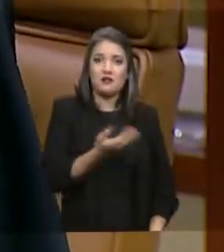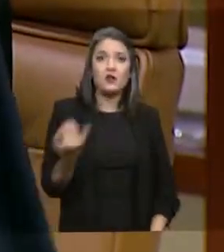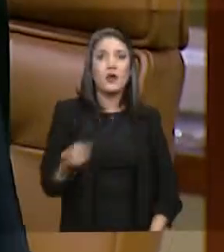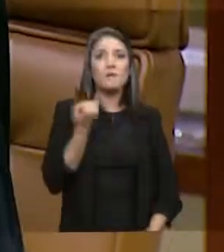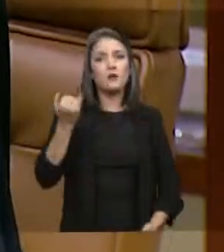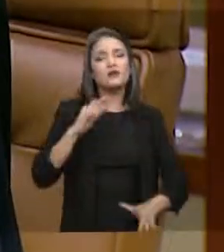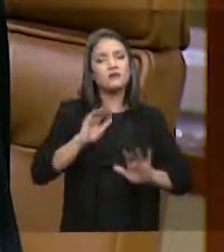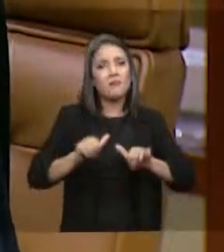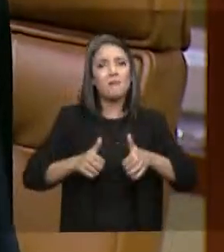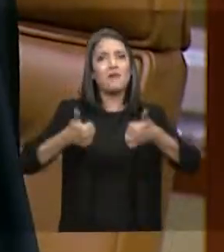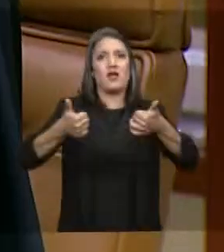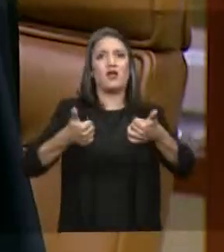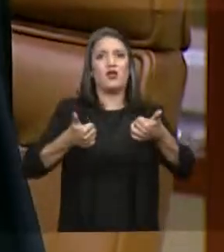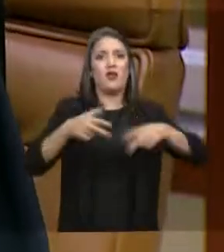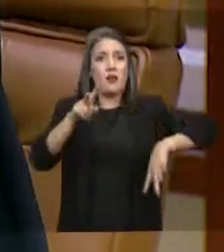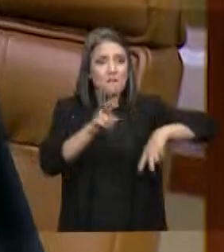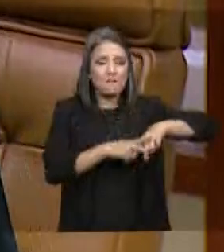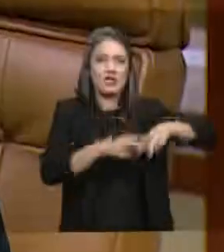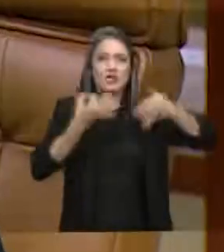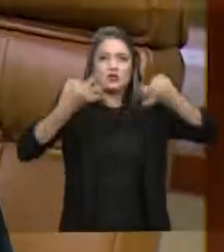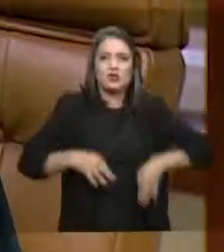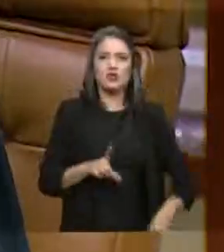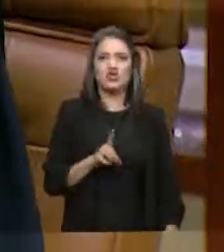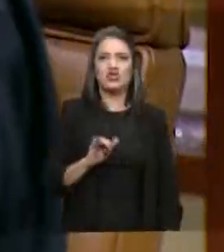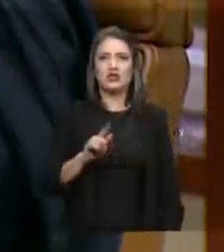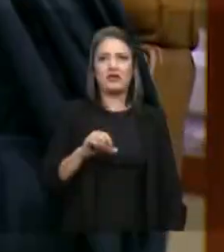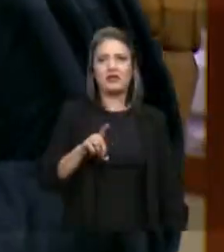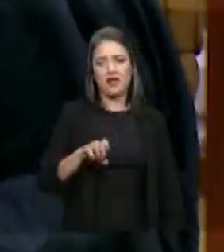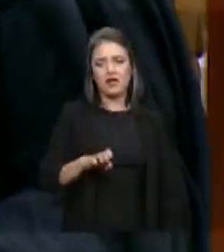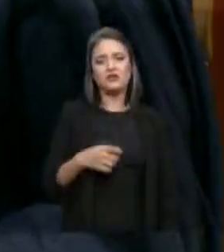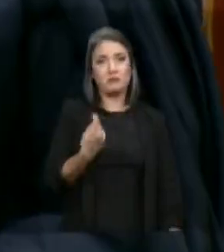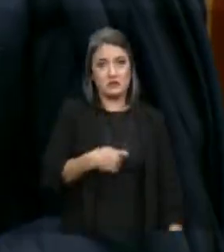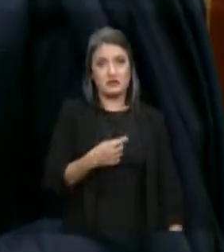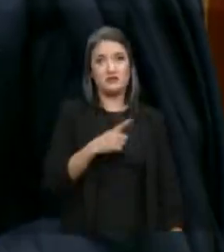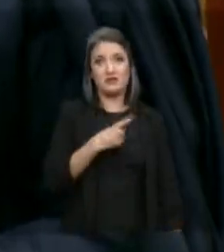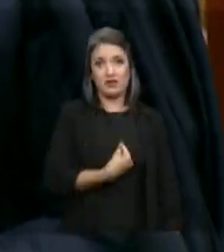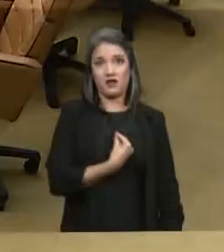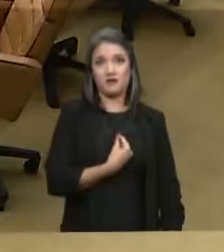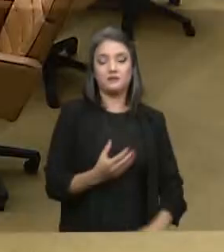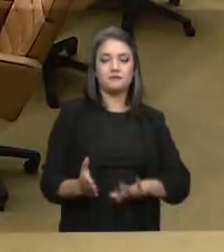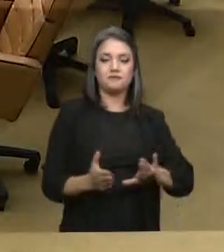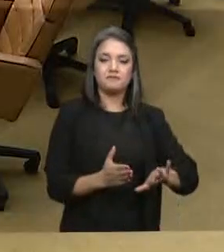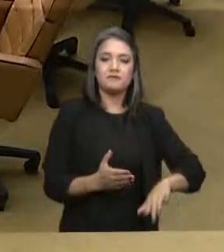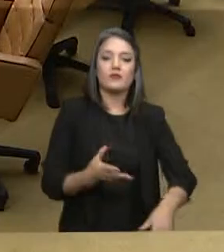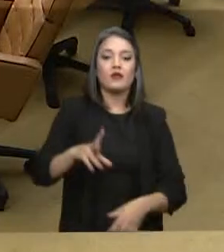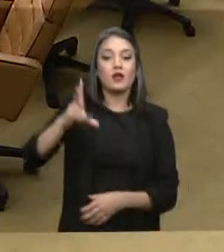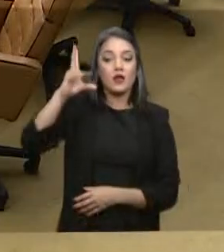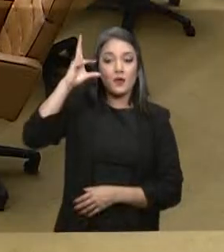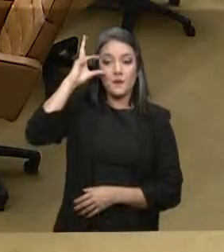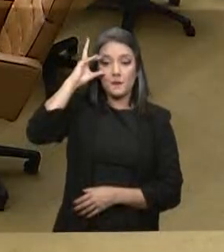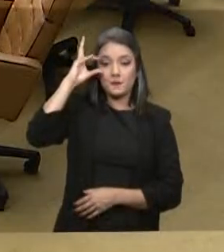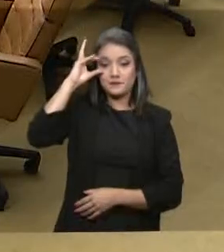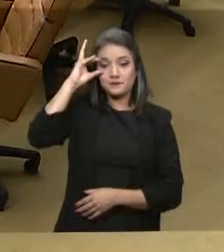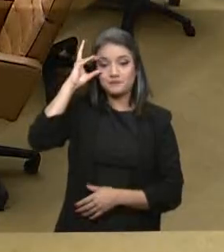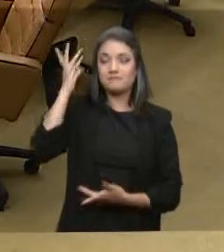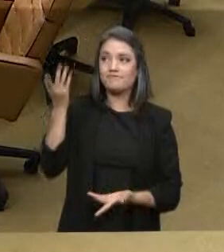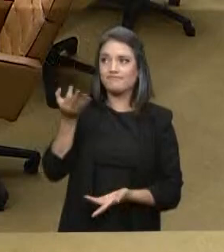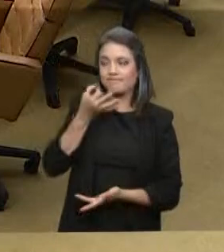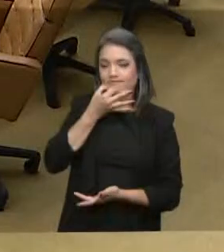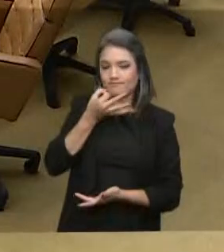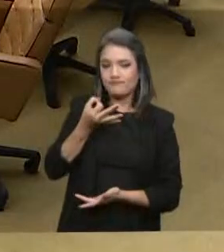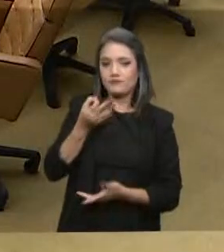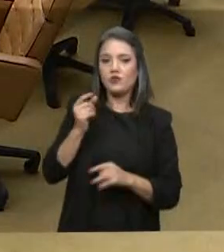da penitenciária me concede uma parte por favor porque até Vou sugerir a devolução a sua Excelência em relação ao ponto